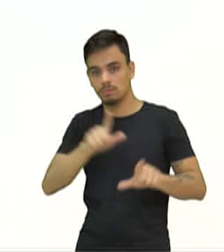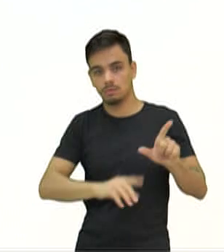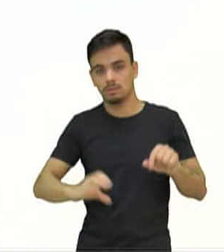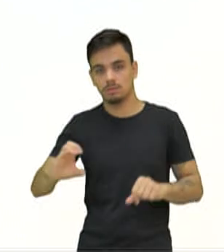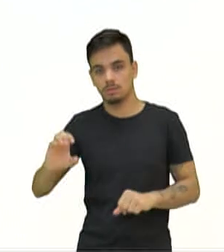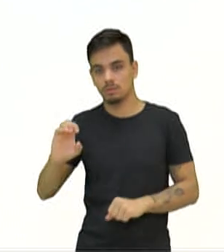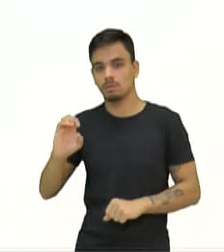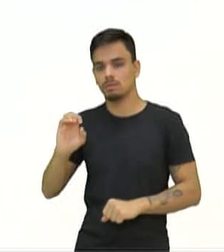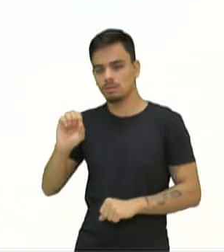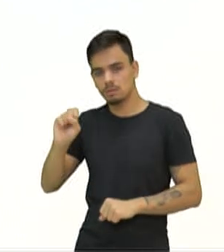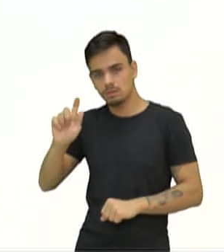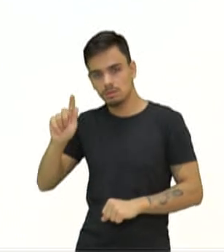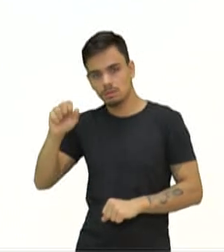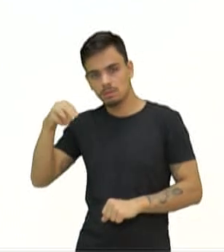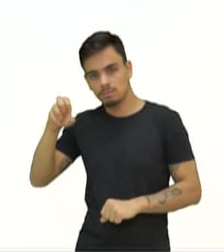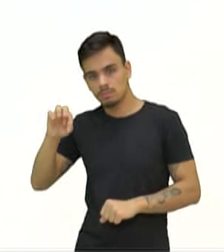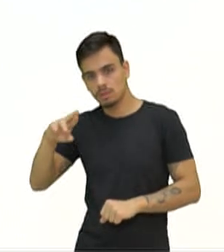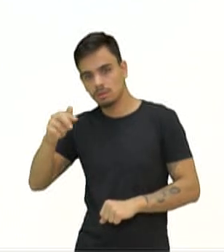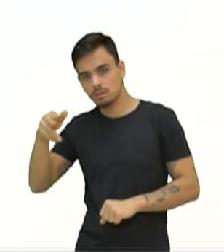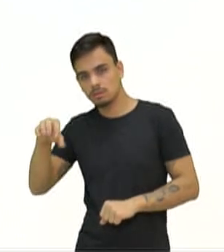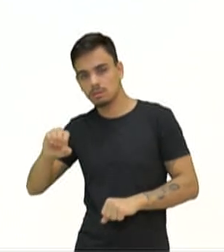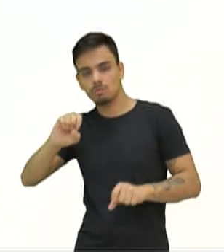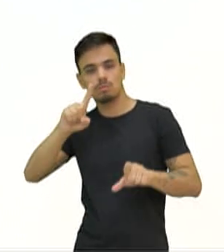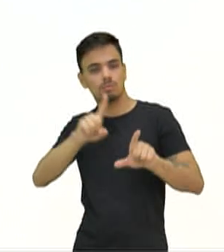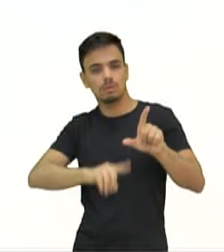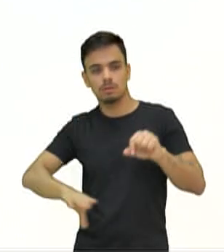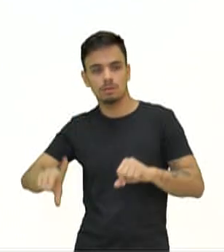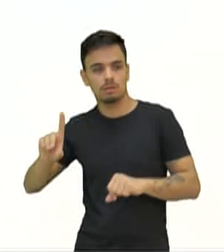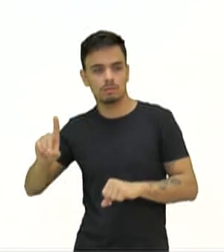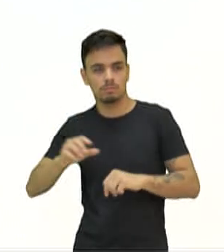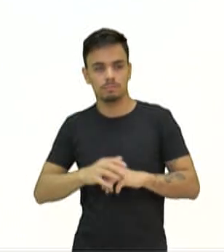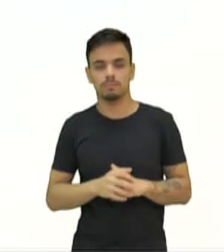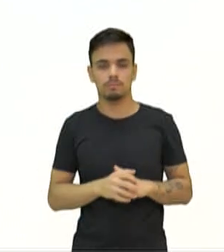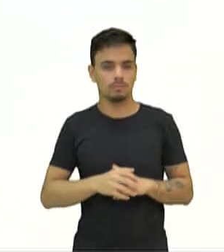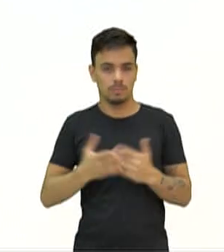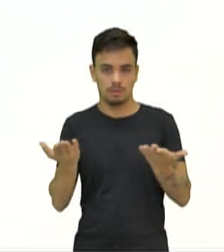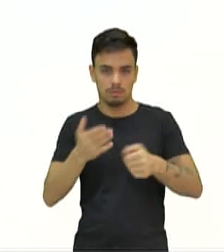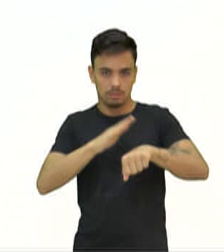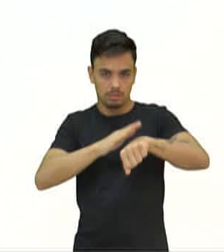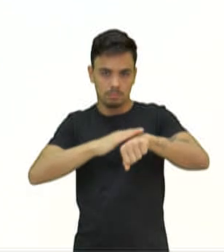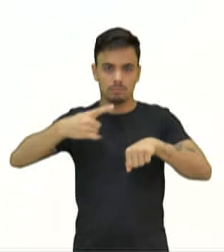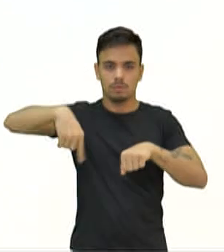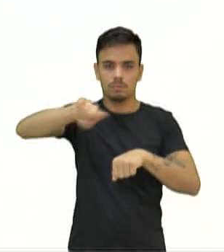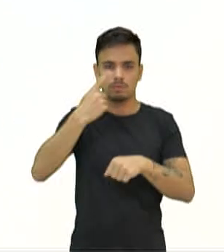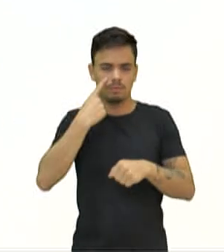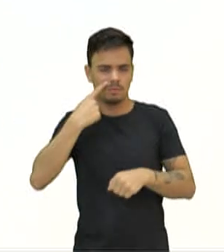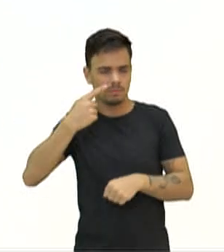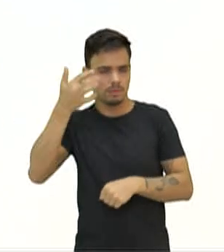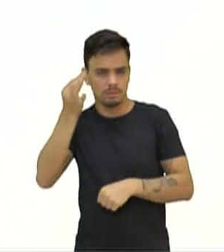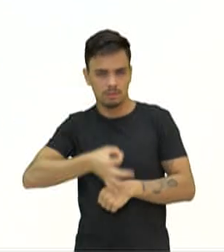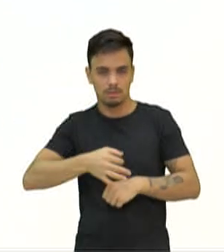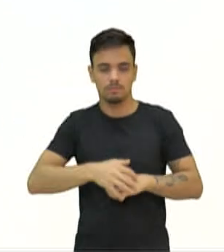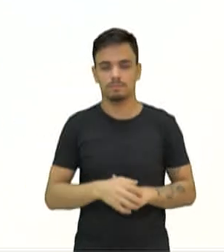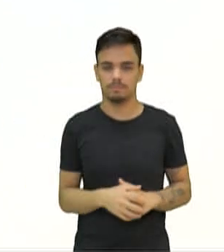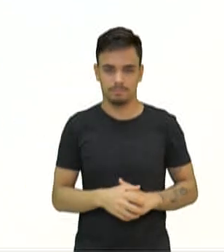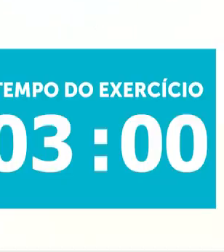segmentação. E letra D, organogênese. Dou um tempinho para vocês, vamos ver se vocês acertam essa.